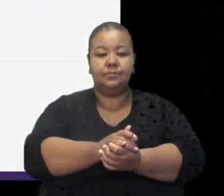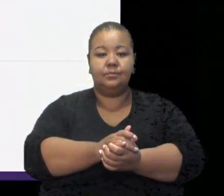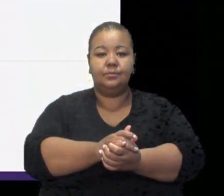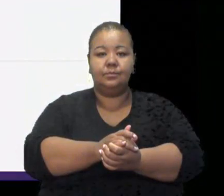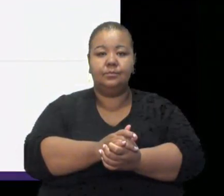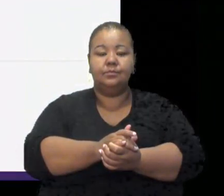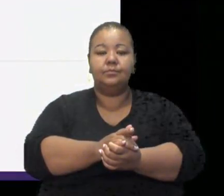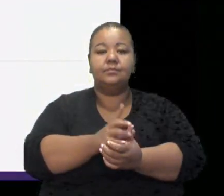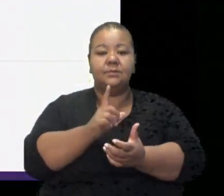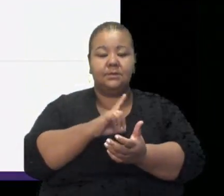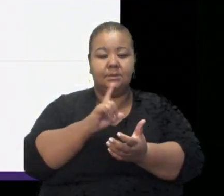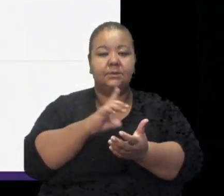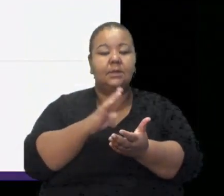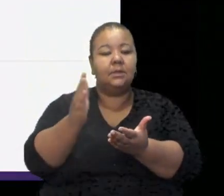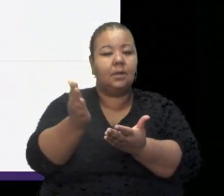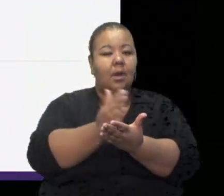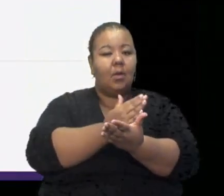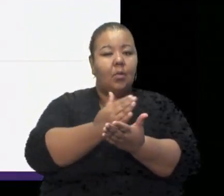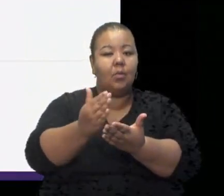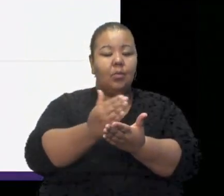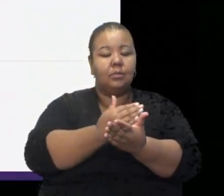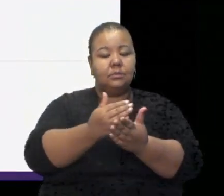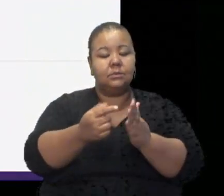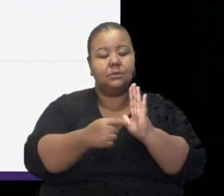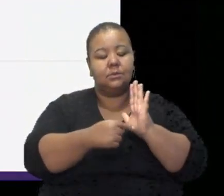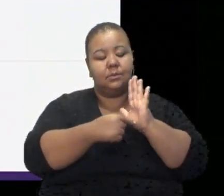Então nós temos alguns aí, né, destacados.